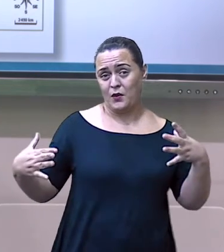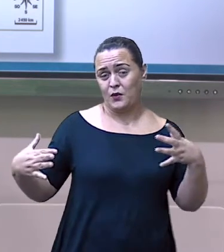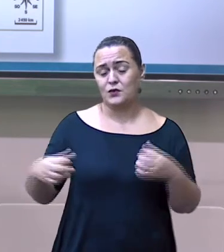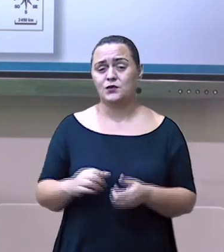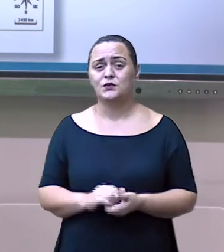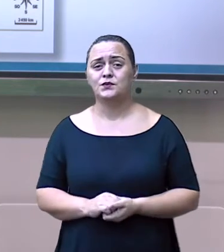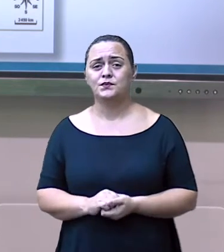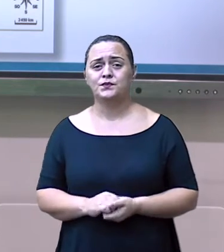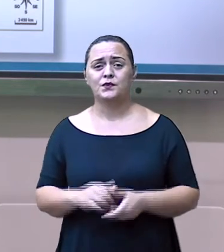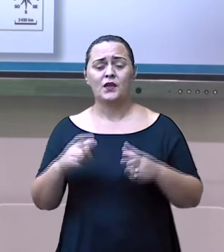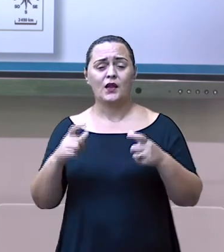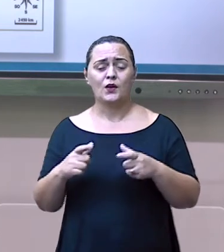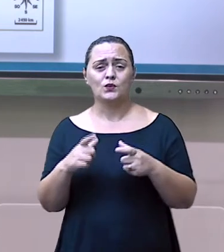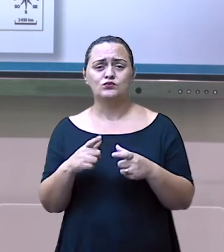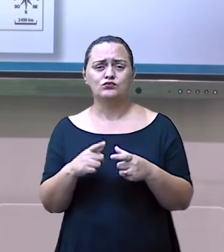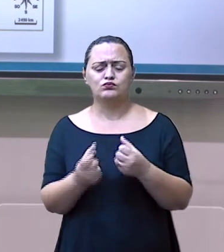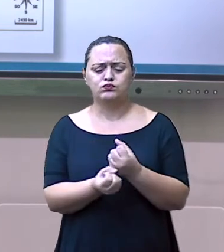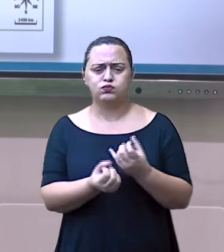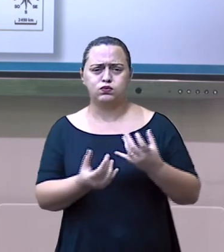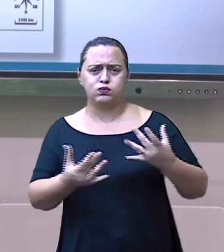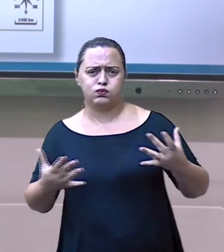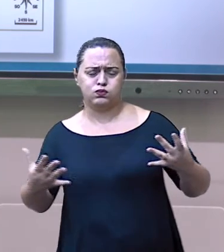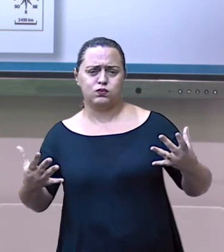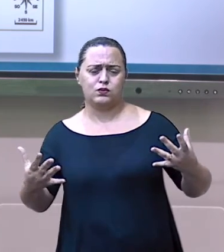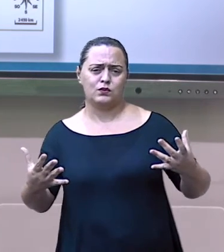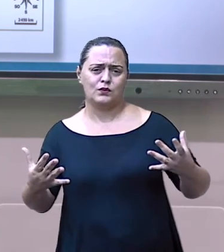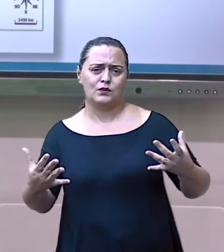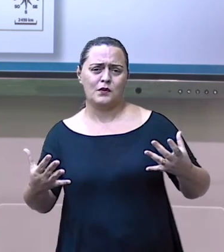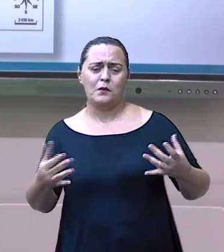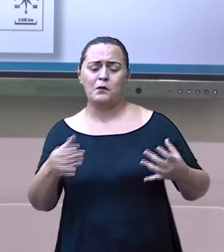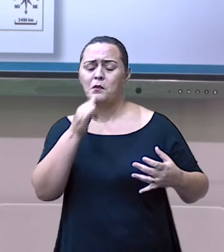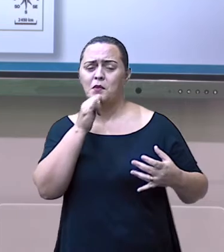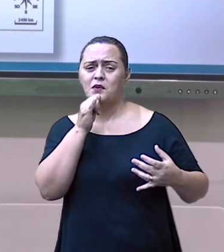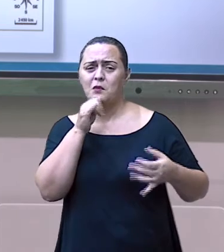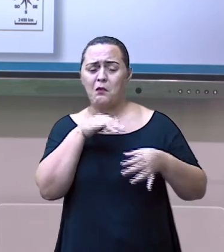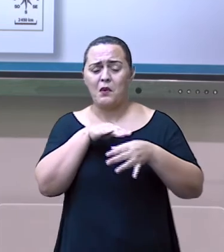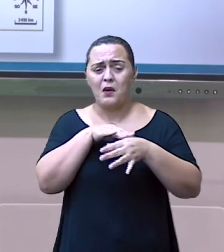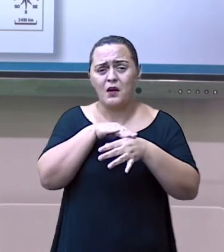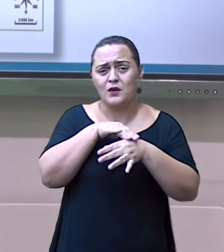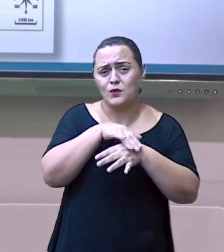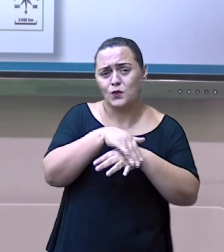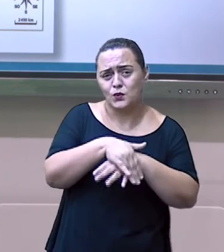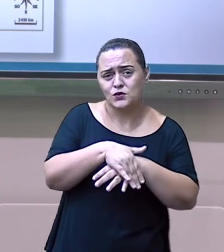chegamos na noite, nós vamos ter uma